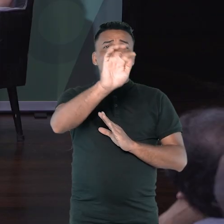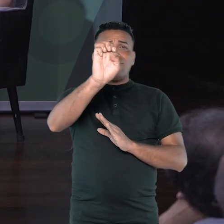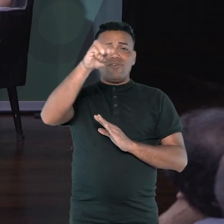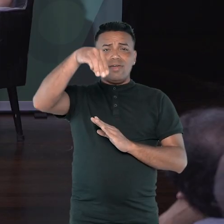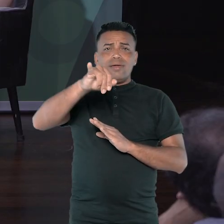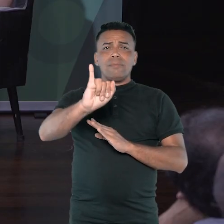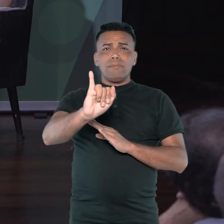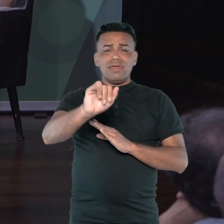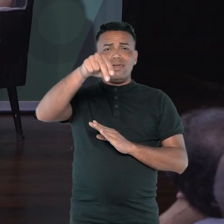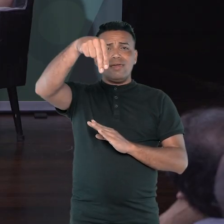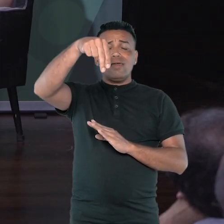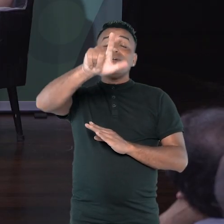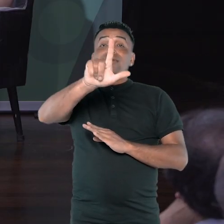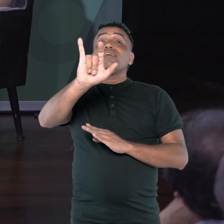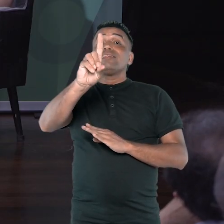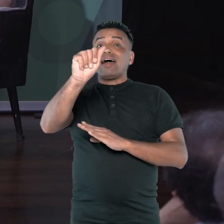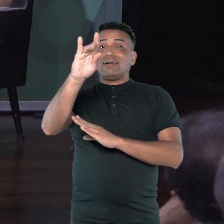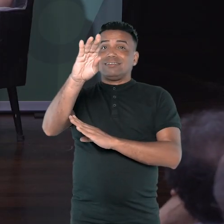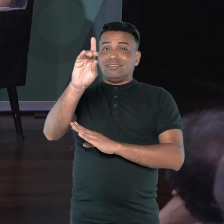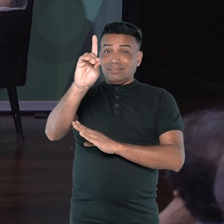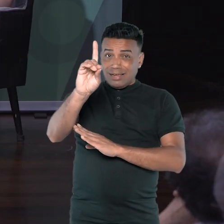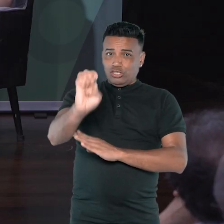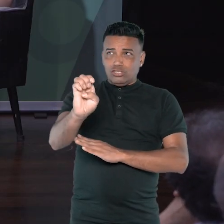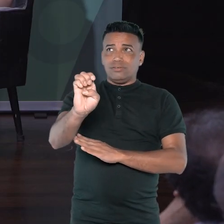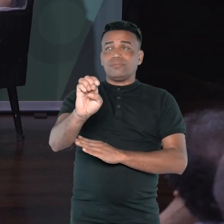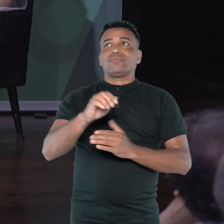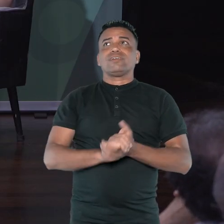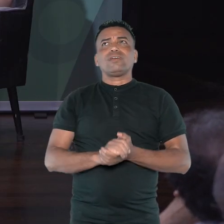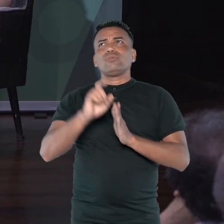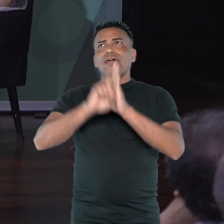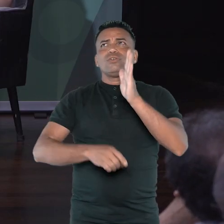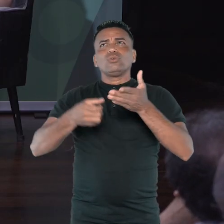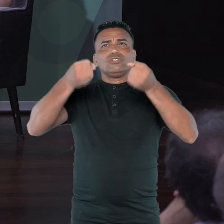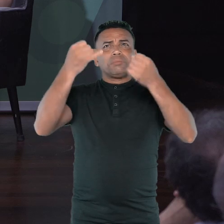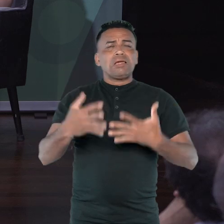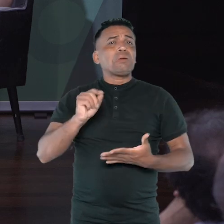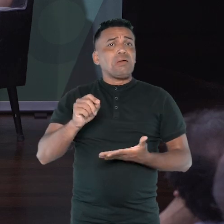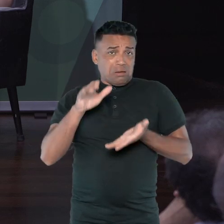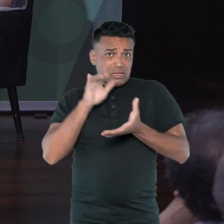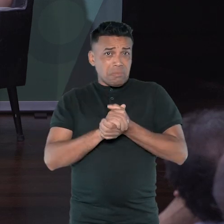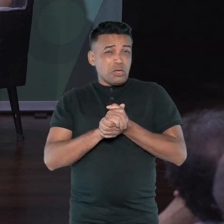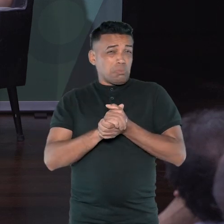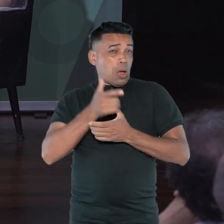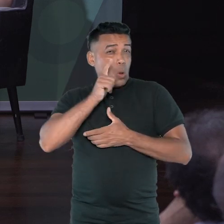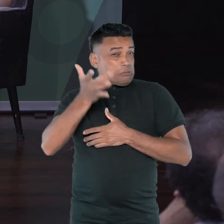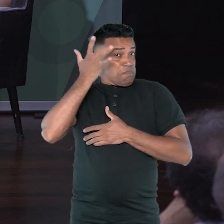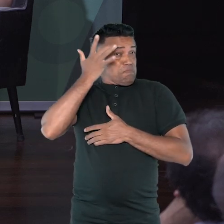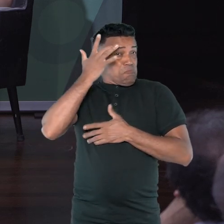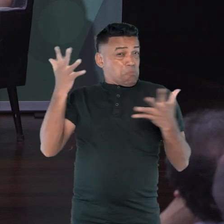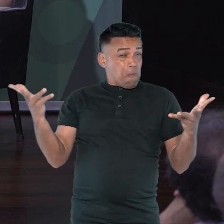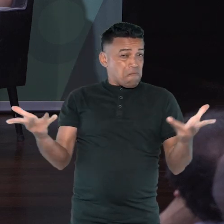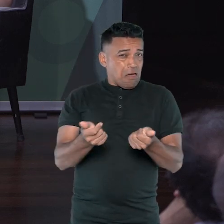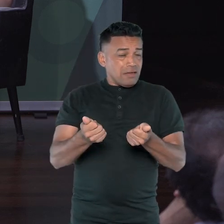muito curiosa, que ele fala que para um casamento ser bem-sucedido, seria importante que uma mulher